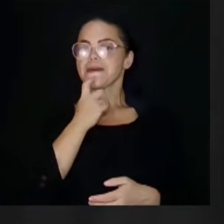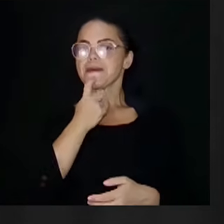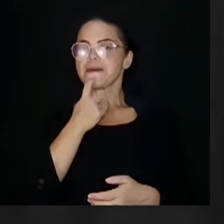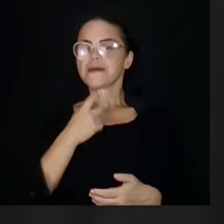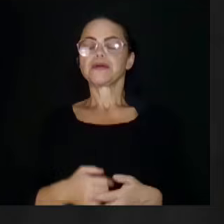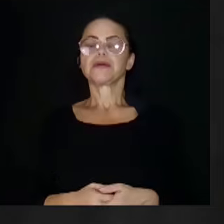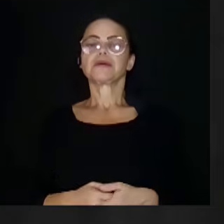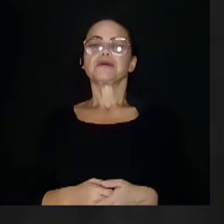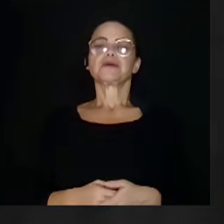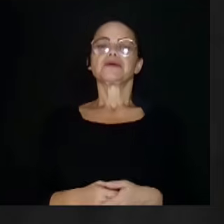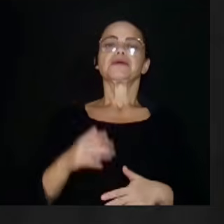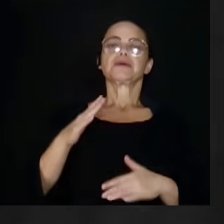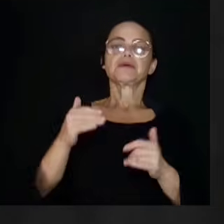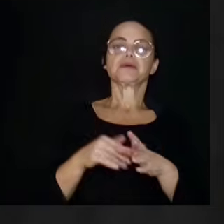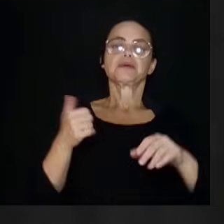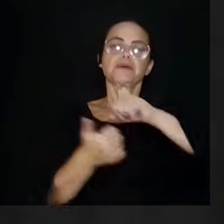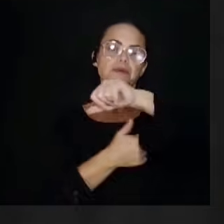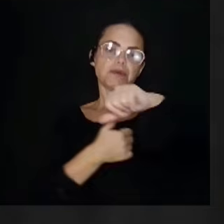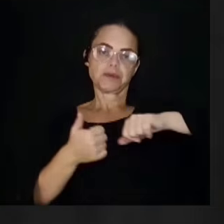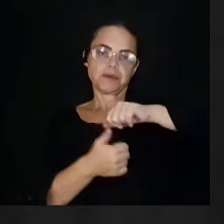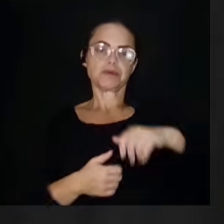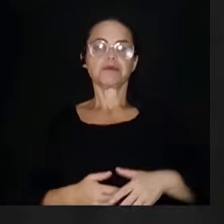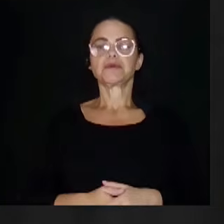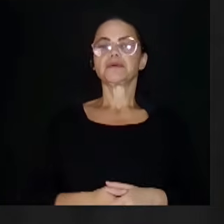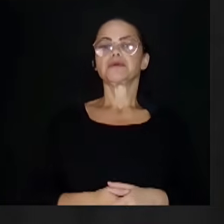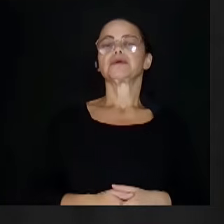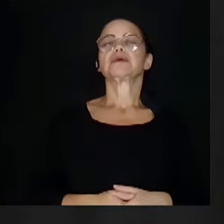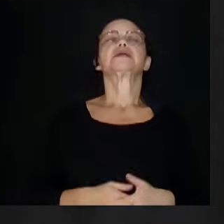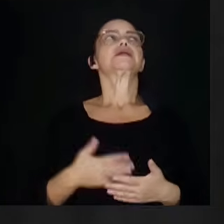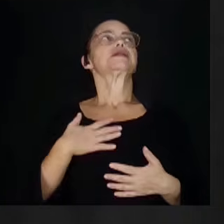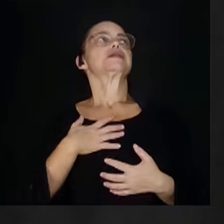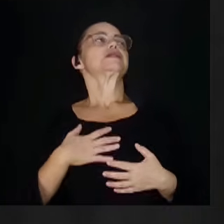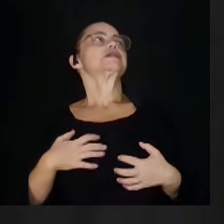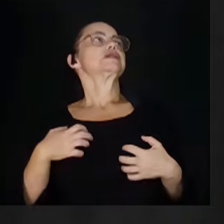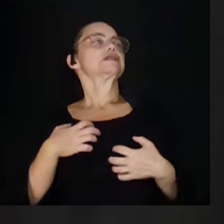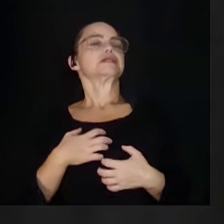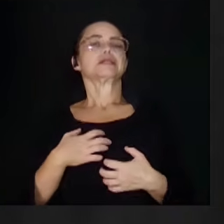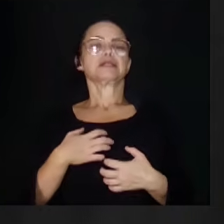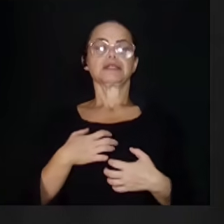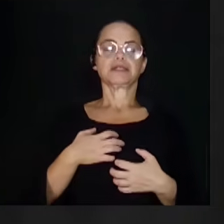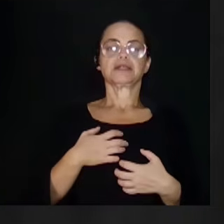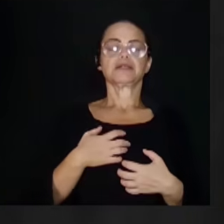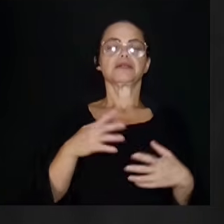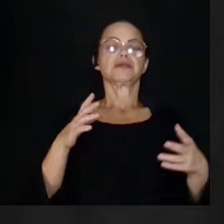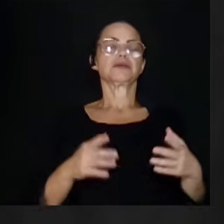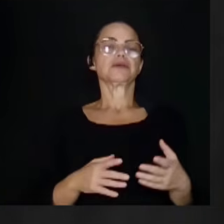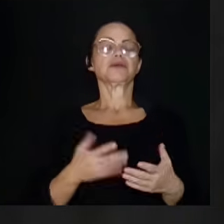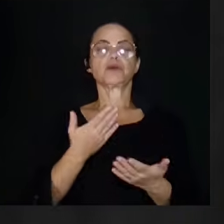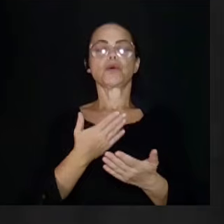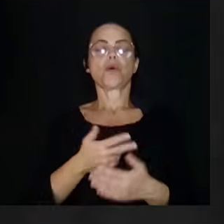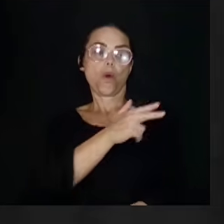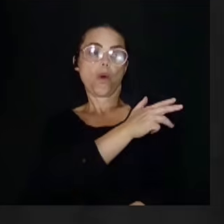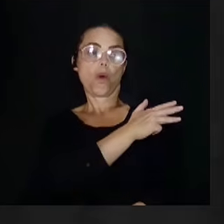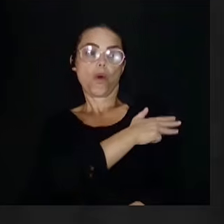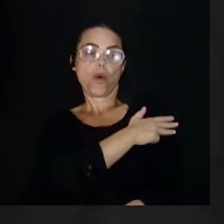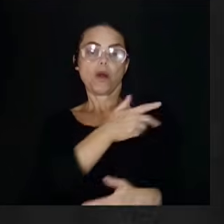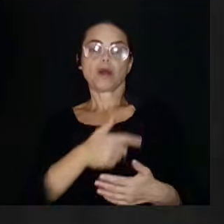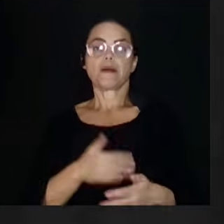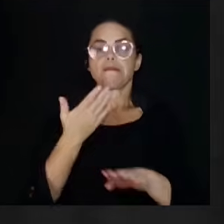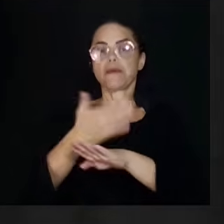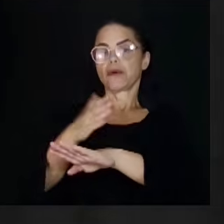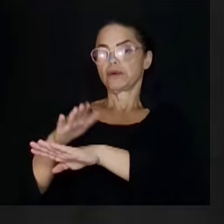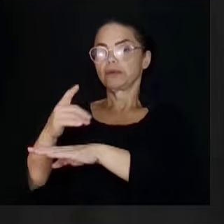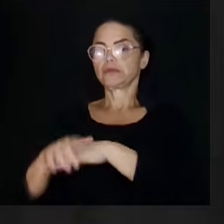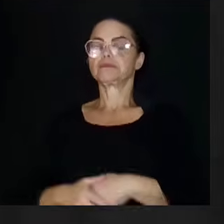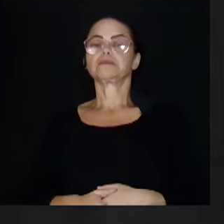uma mudança, porque eu já militava, eu já fazia no ensino médio, né? Eu já participava de algumas coisas, mas